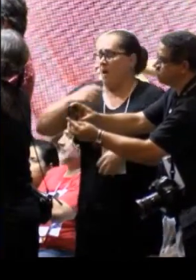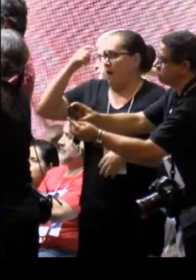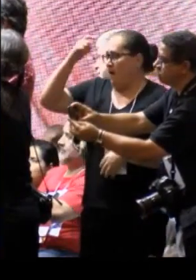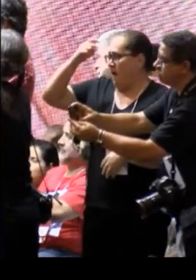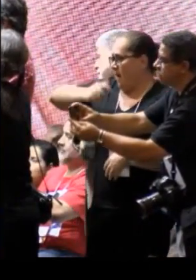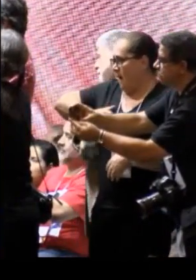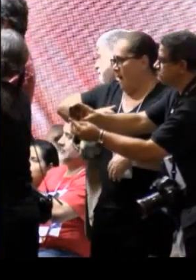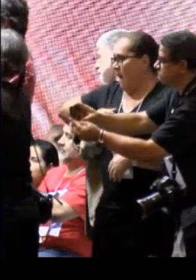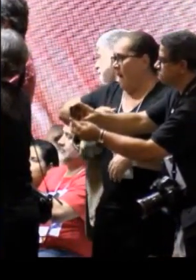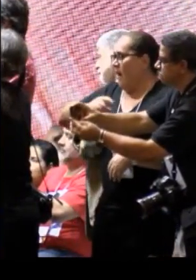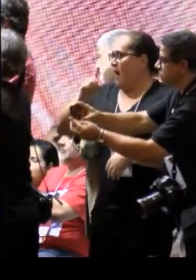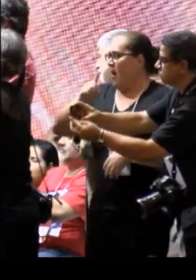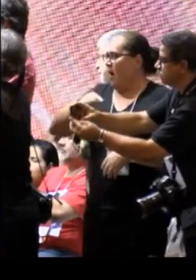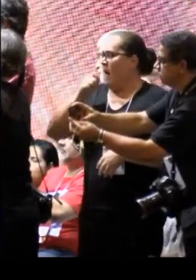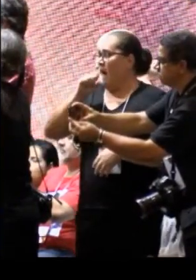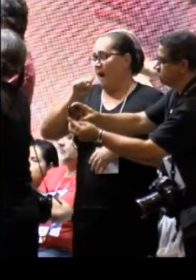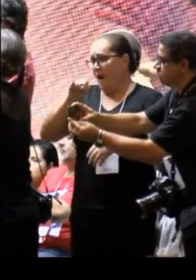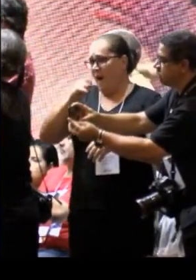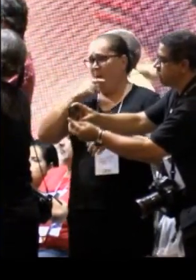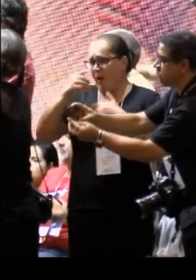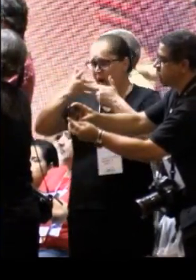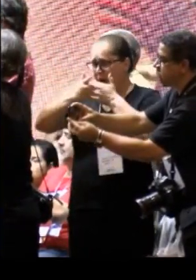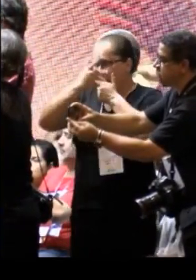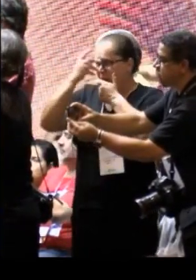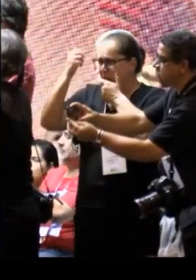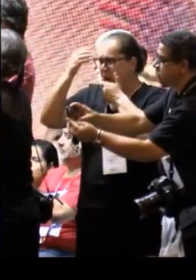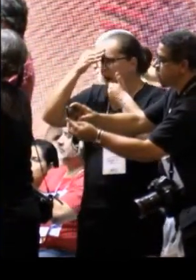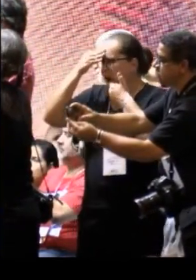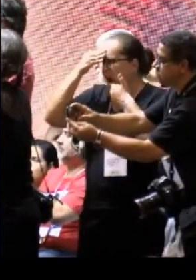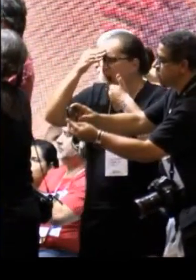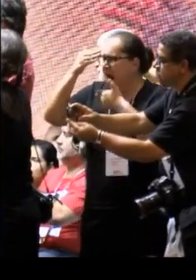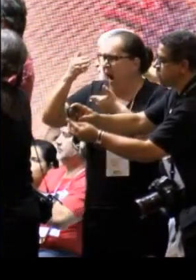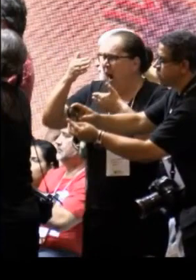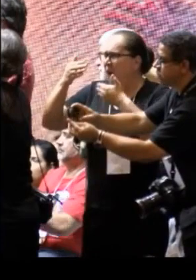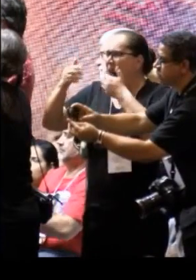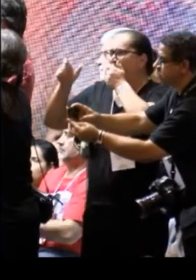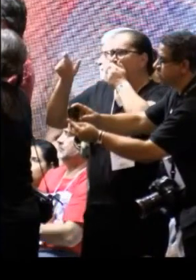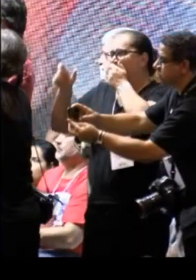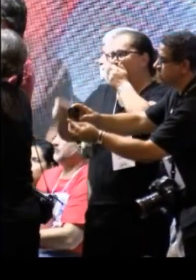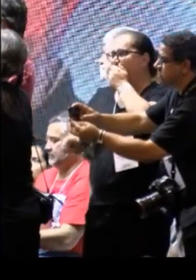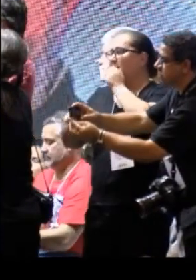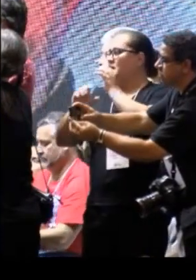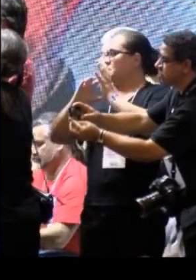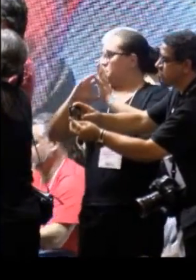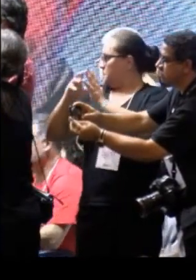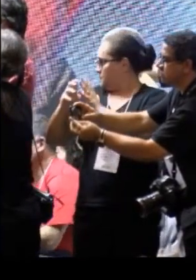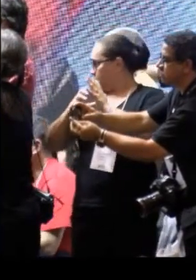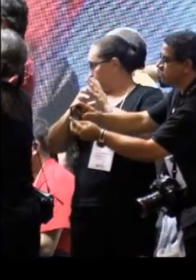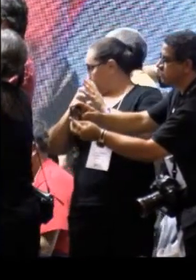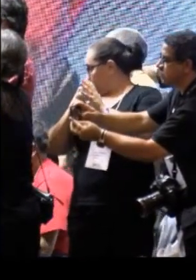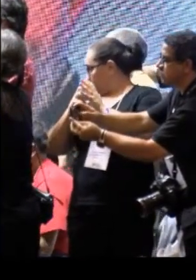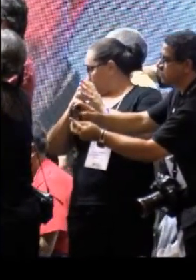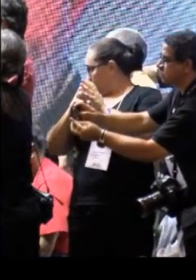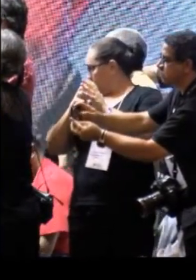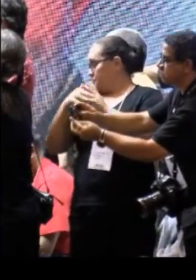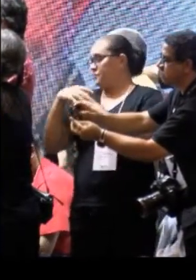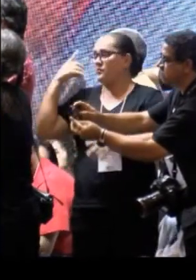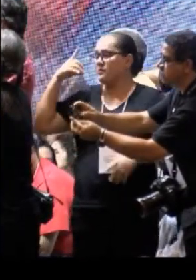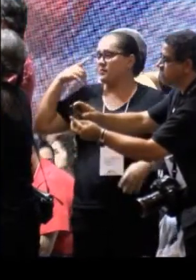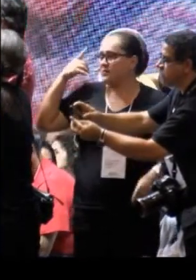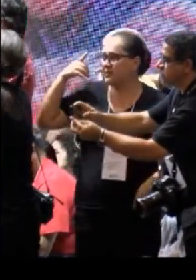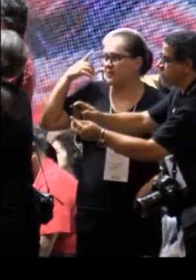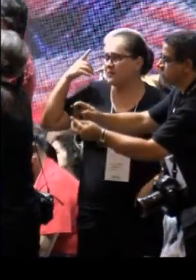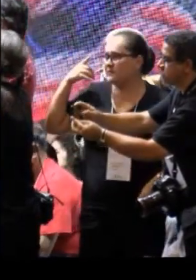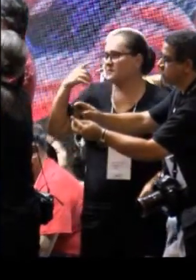Eu não sei se eu esqueci alguém para agradecer a nossa bancada. Pimenta, você que foi líder da bancada de deputado,